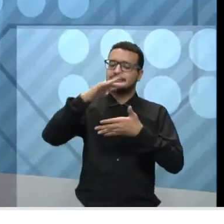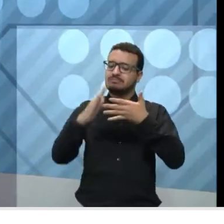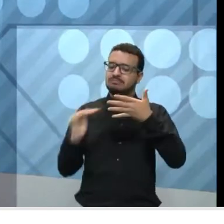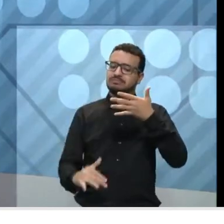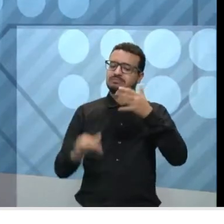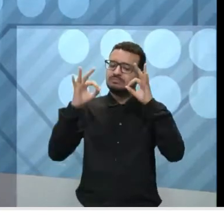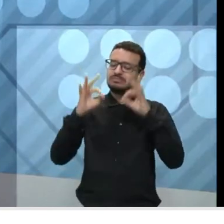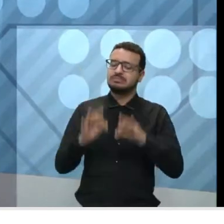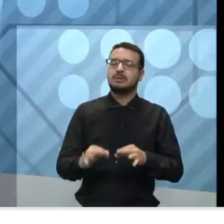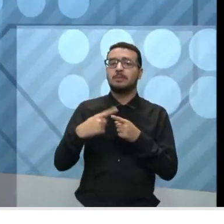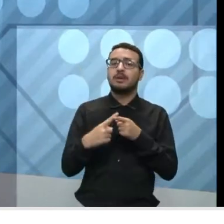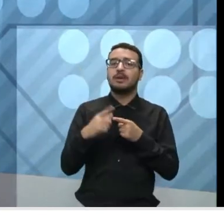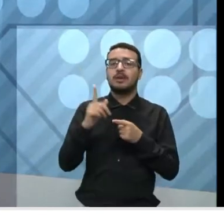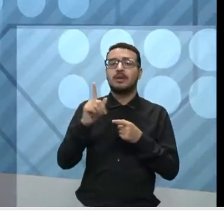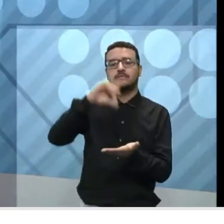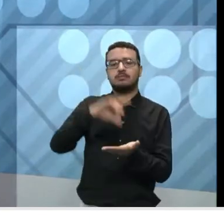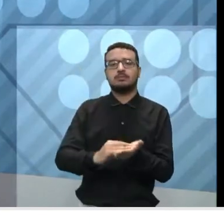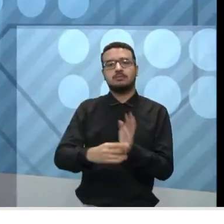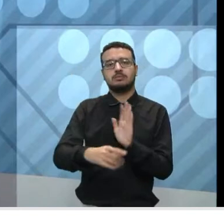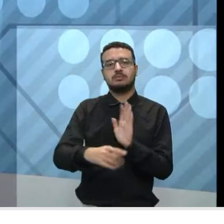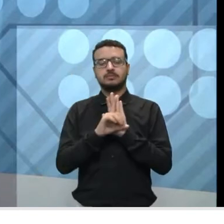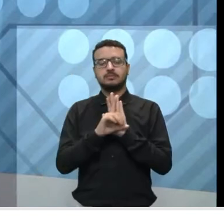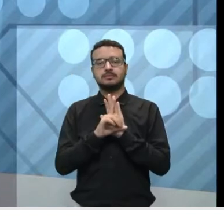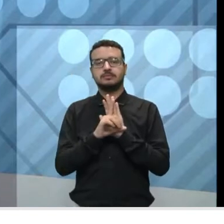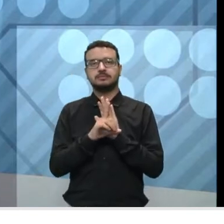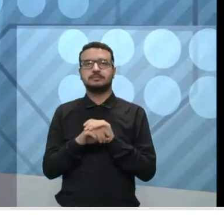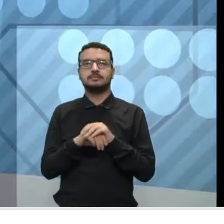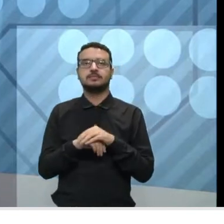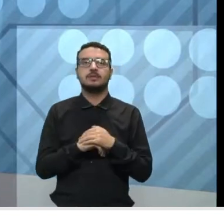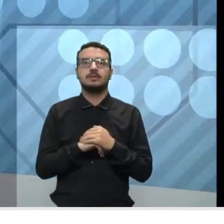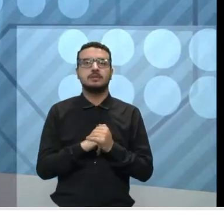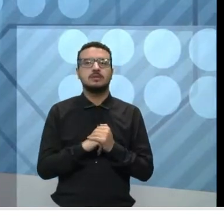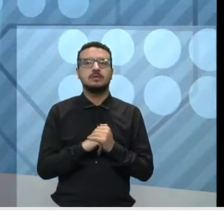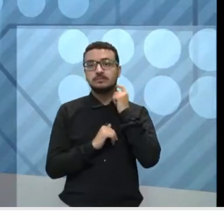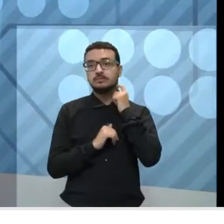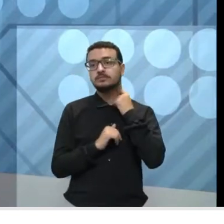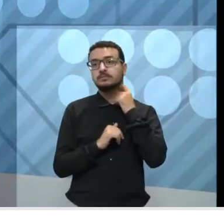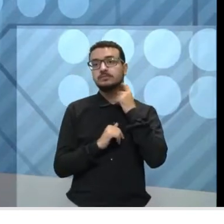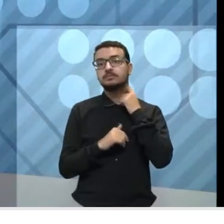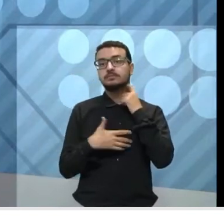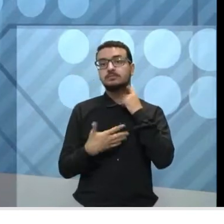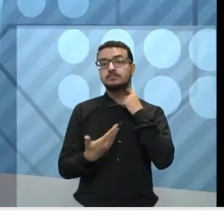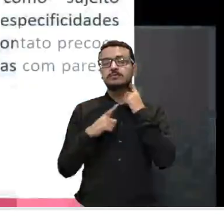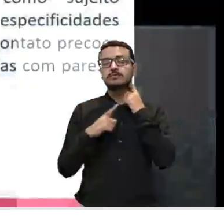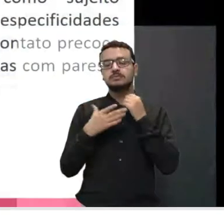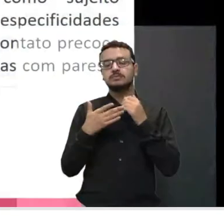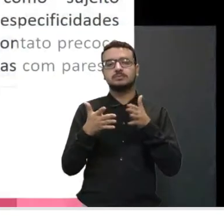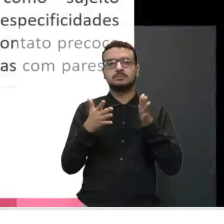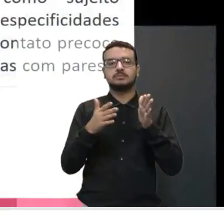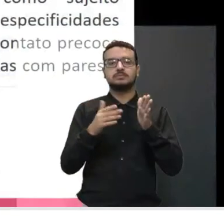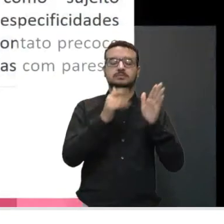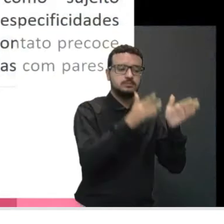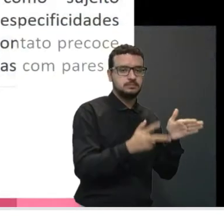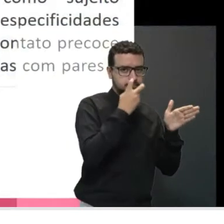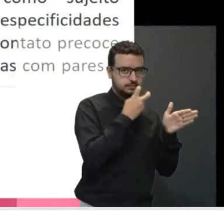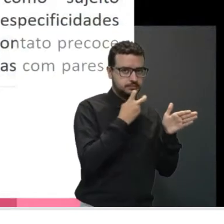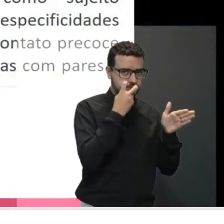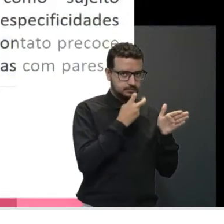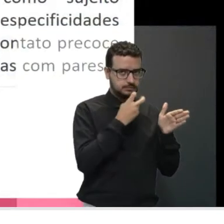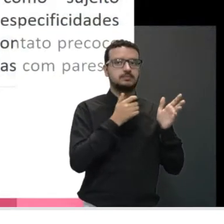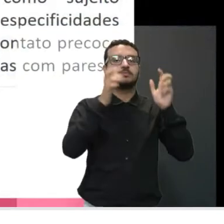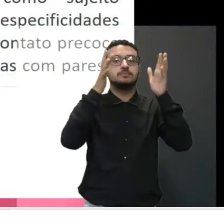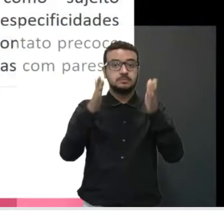contexto educacional, tá? Aí nós temos o bilinguismo. O bilinguismo, ele considera Libras de forma autônoma, ou